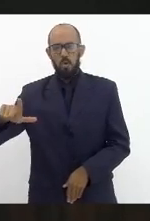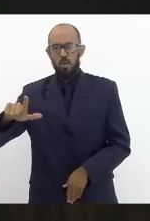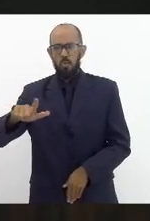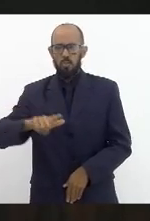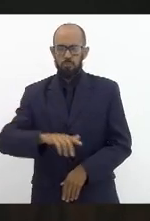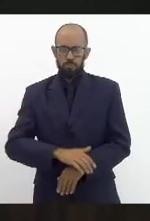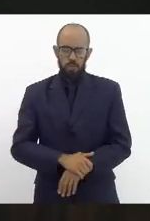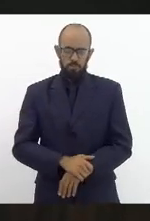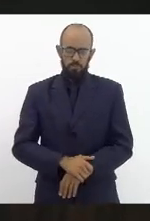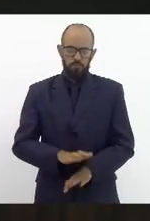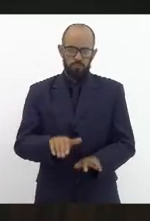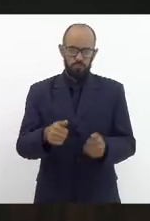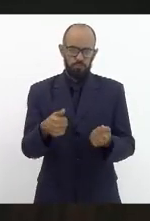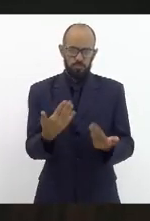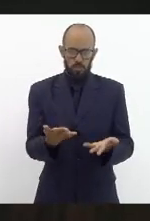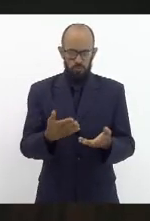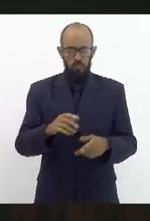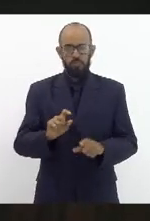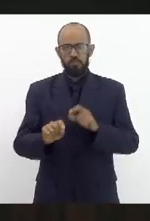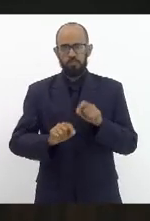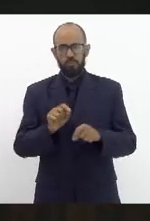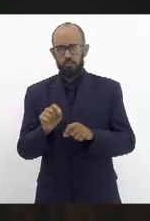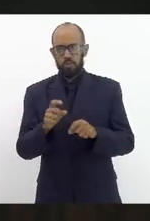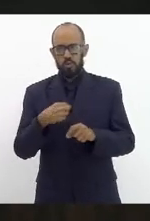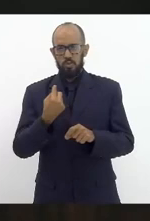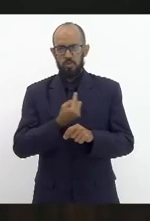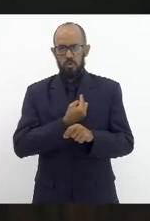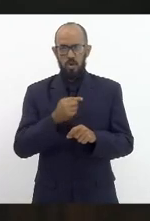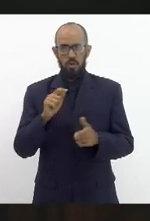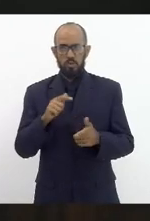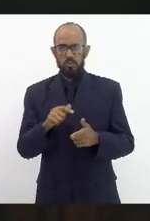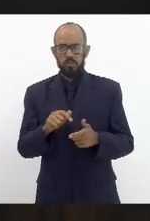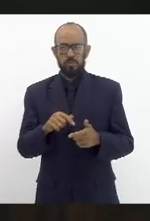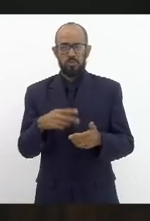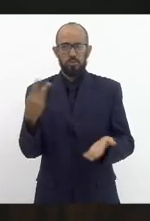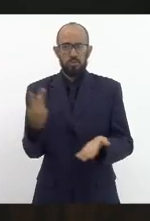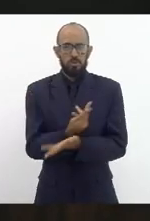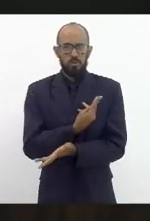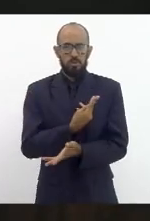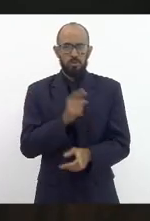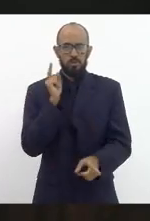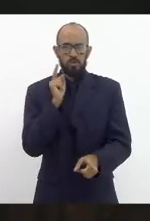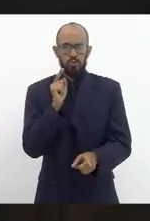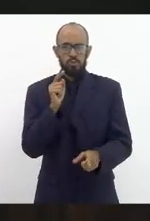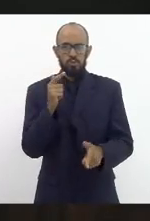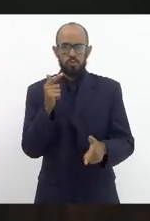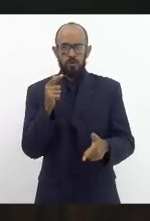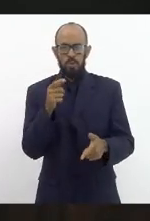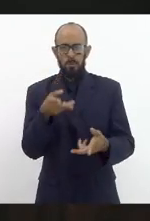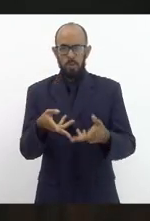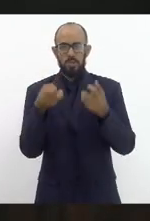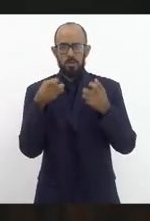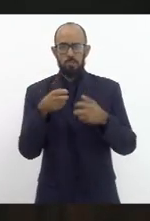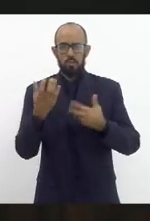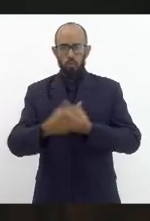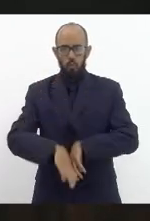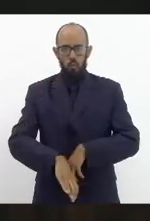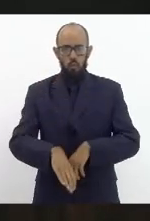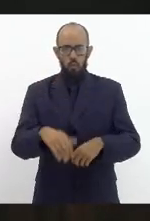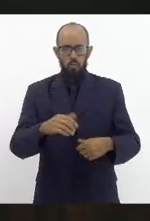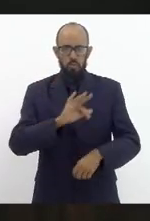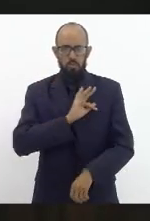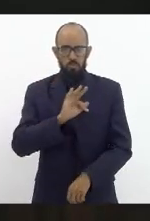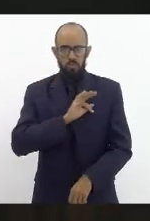gente, nós nos deparamos com esse concurso da Polícia Civil, que foi um concurso feito numa época